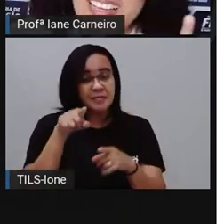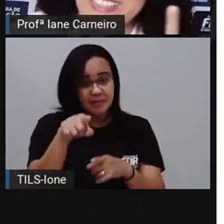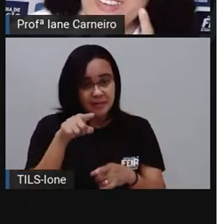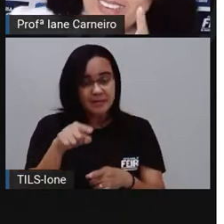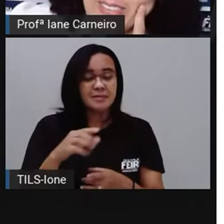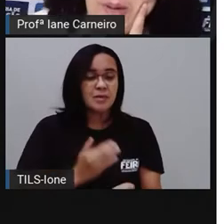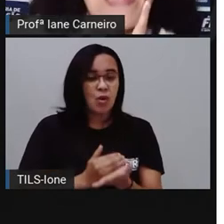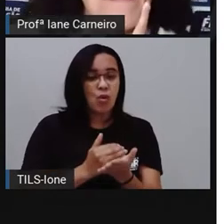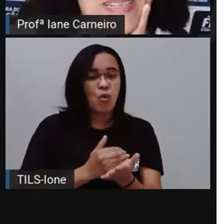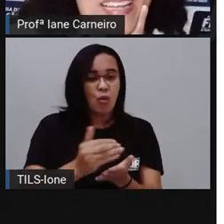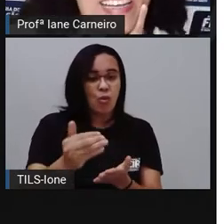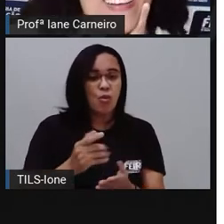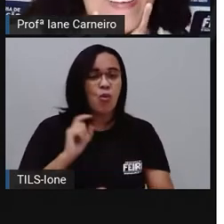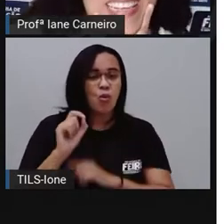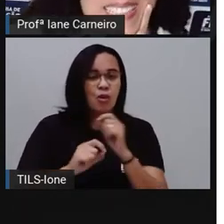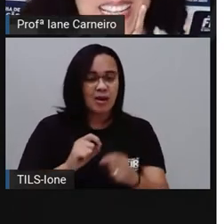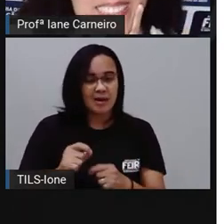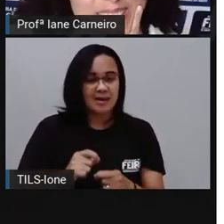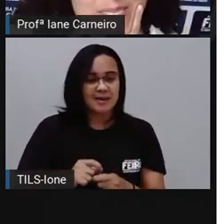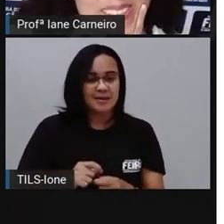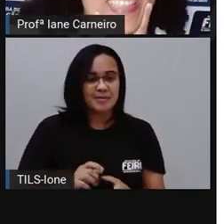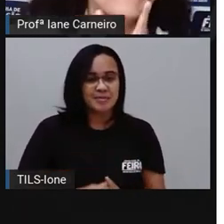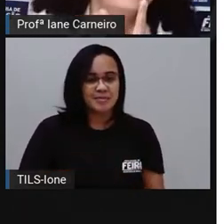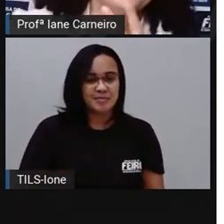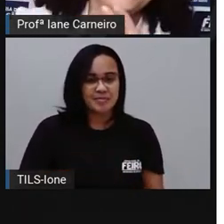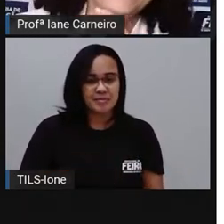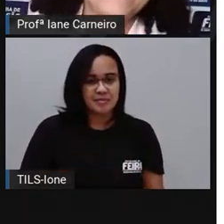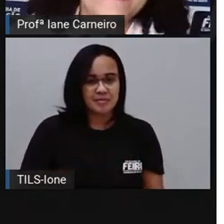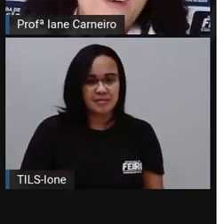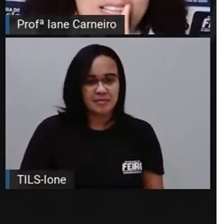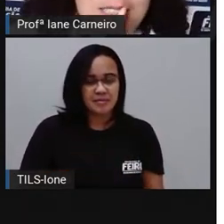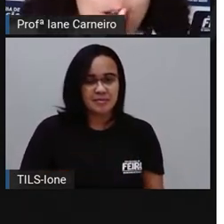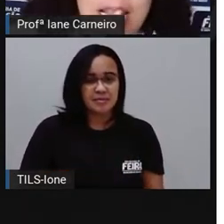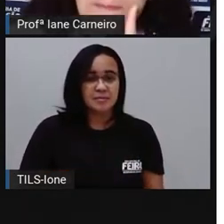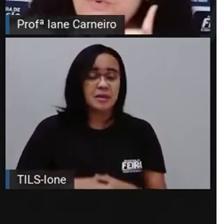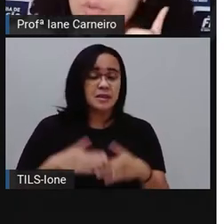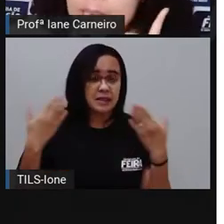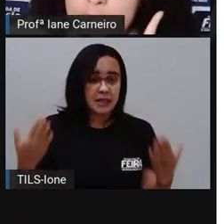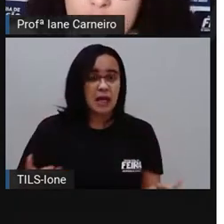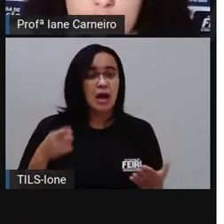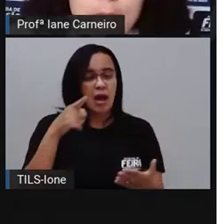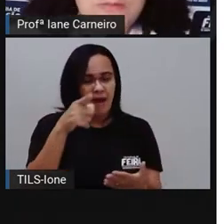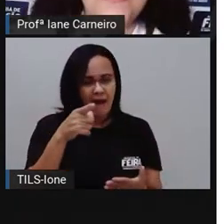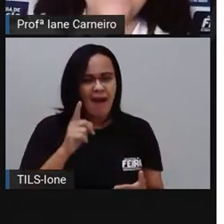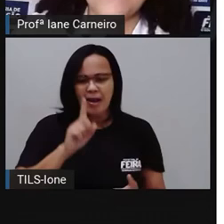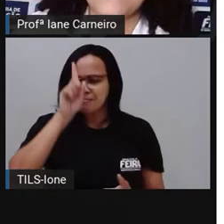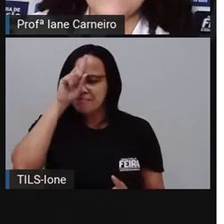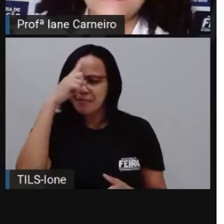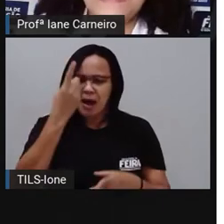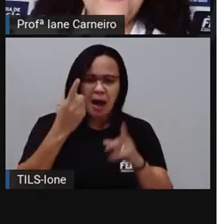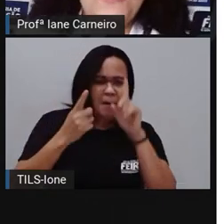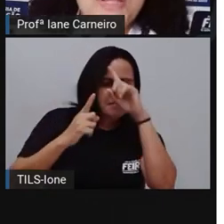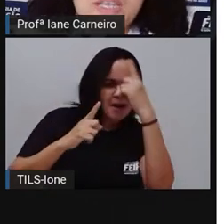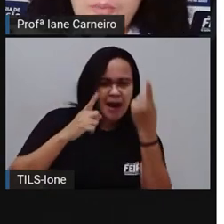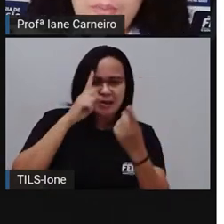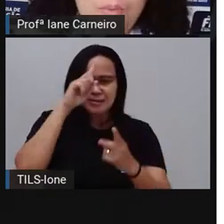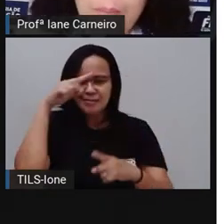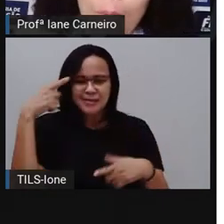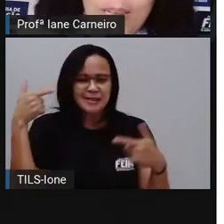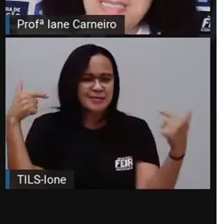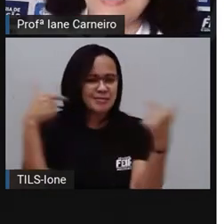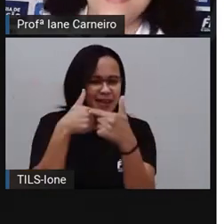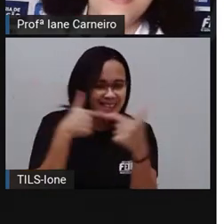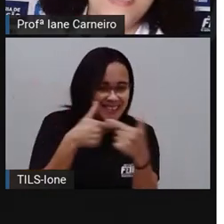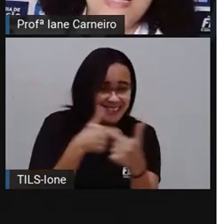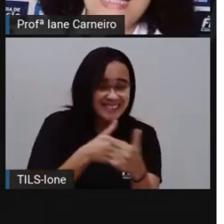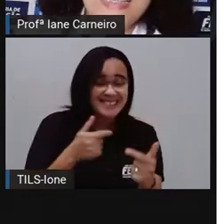Mole. Olha só o nome da banda, como é engraçado, Cheiro Mole. Então, olha só, ele é muito criativo. Tem um bom